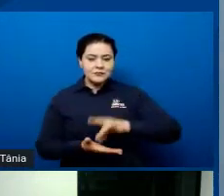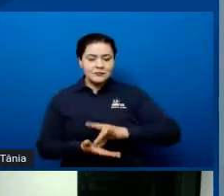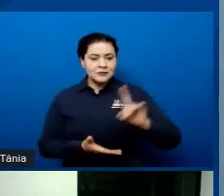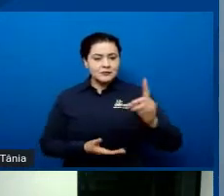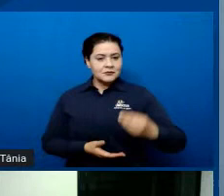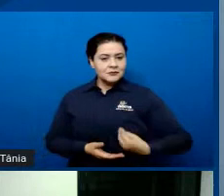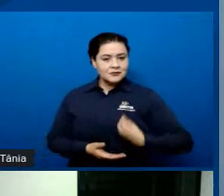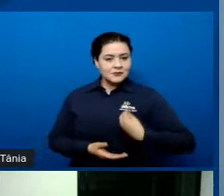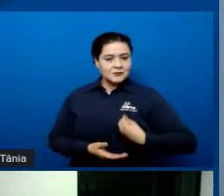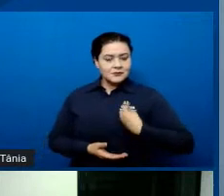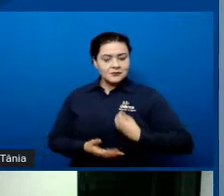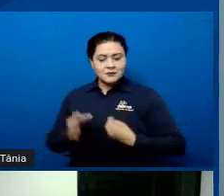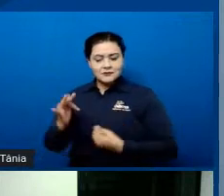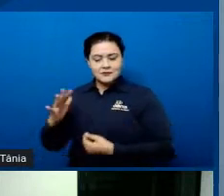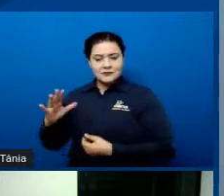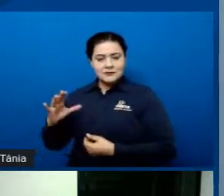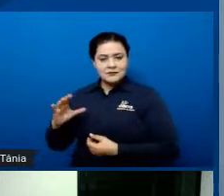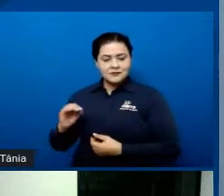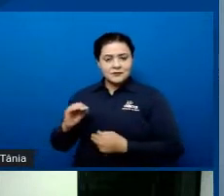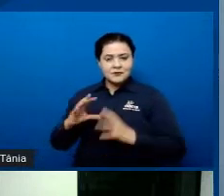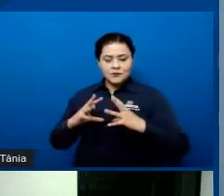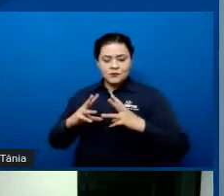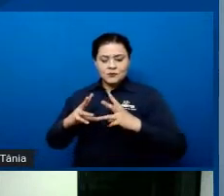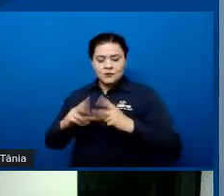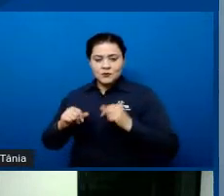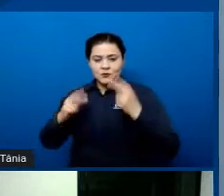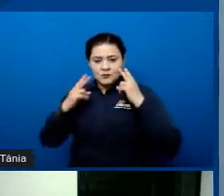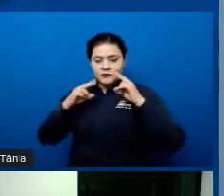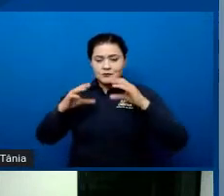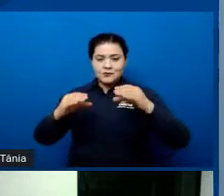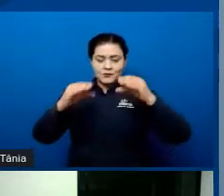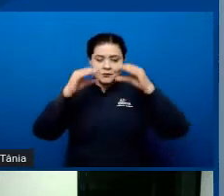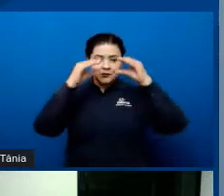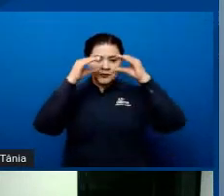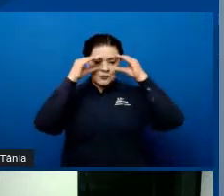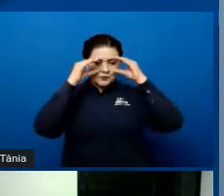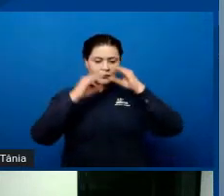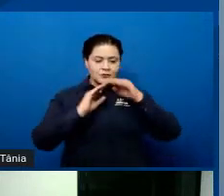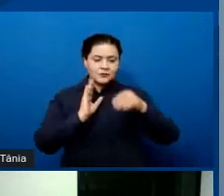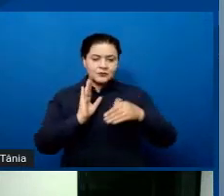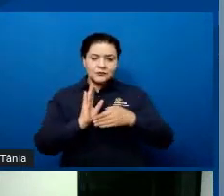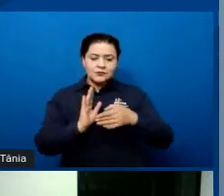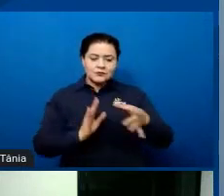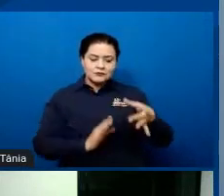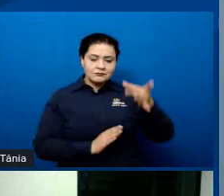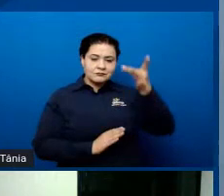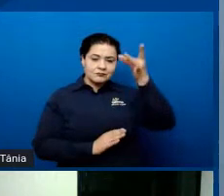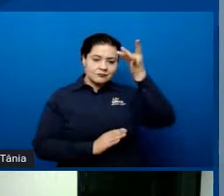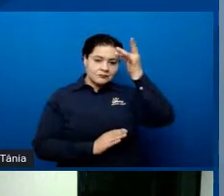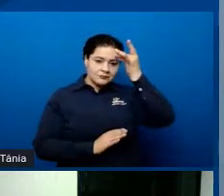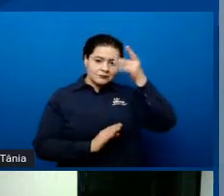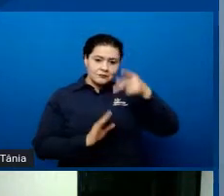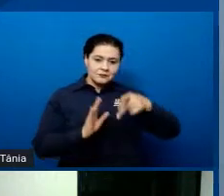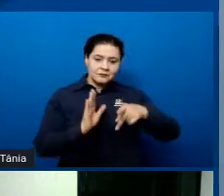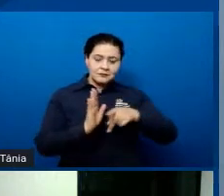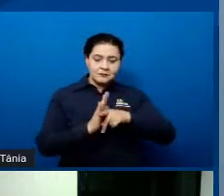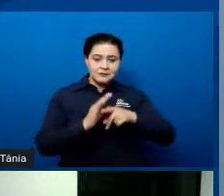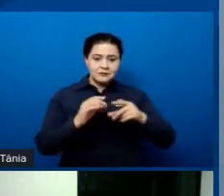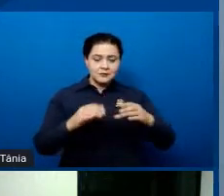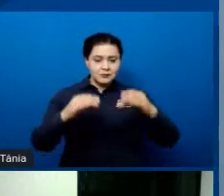ambiente físico, ela vê tudo pelo óculos, né? Toda a parte cognitiva dela é transmitida pelo óculos, então